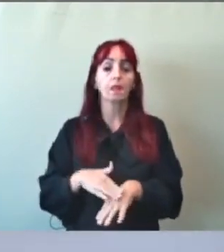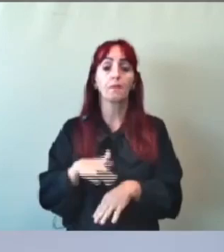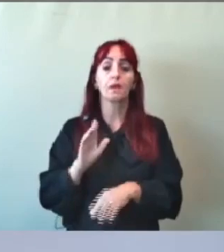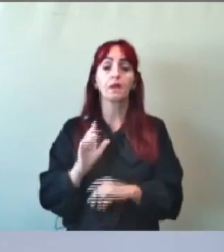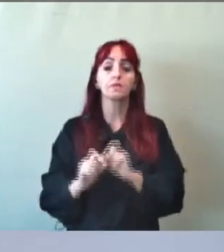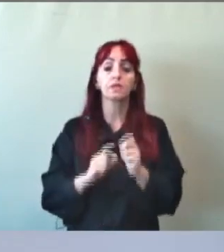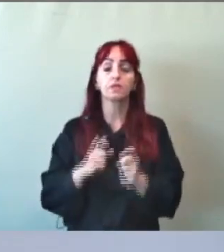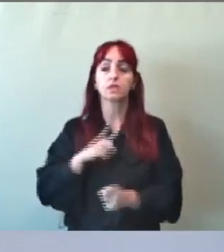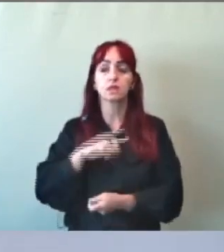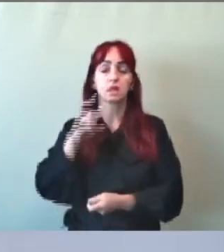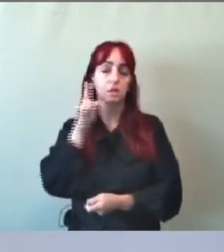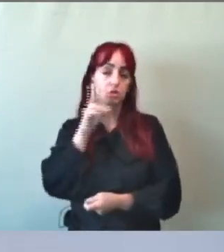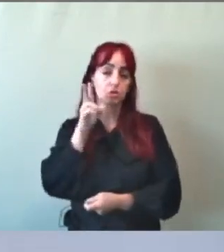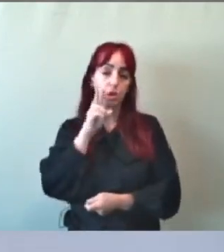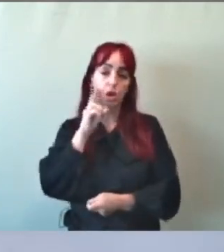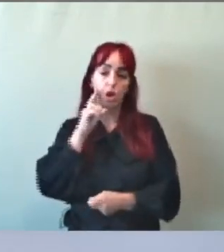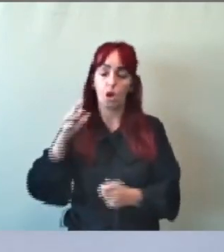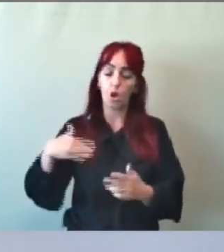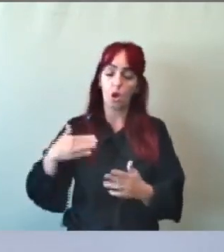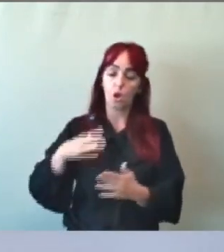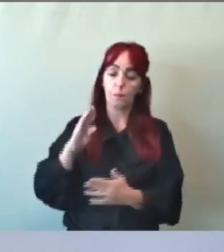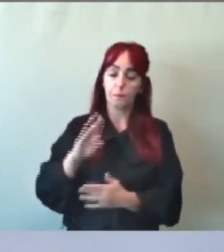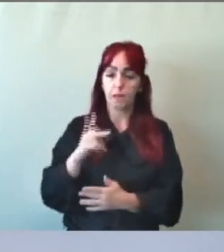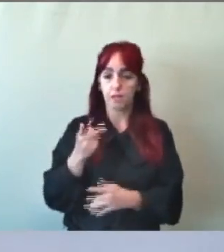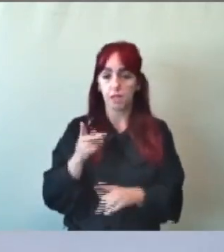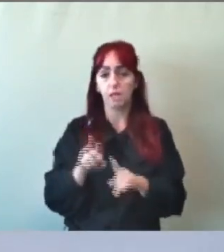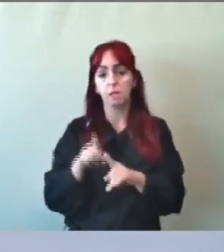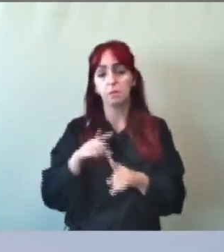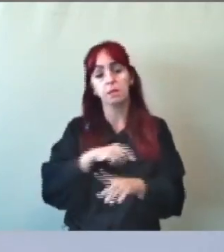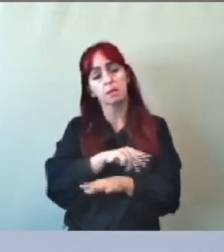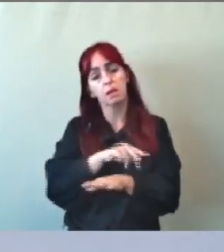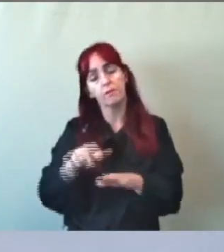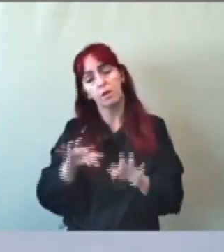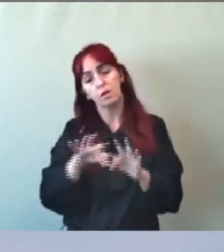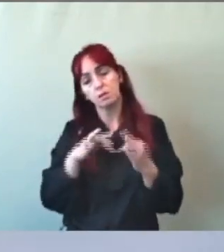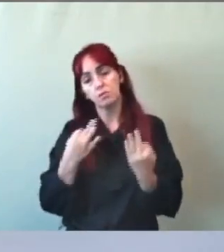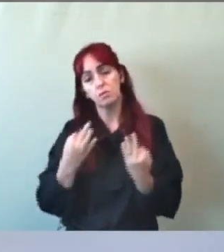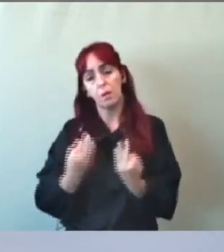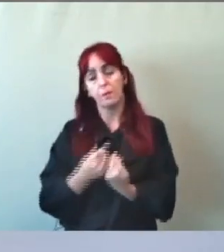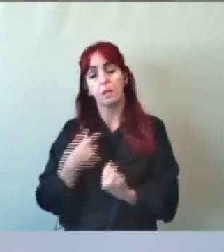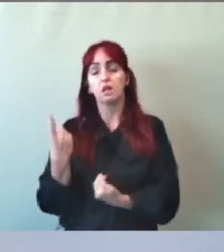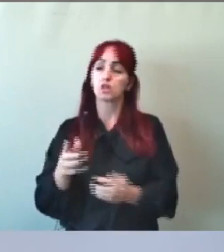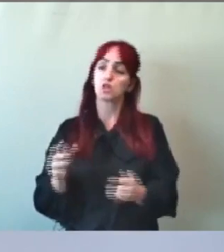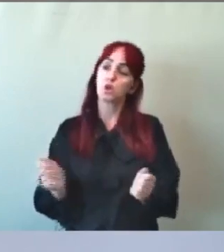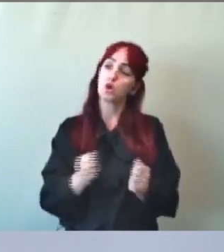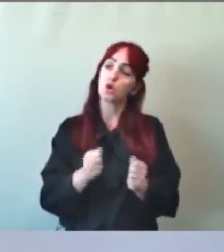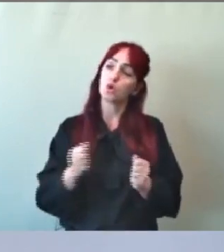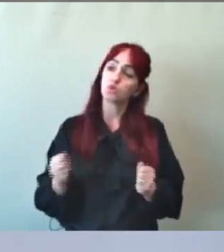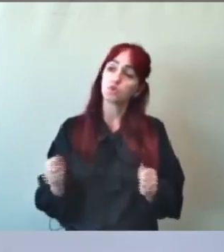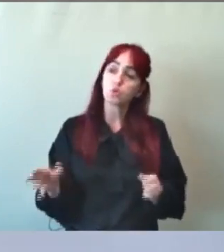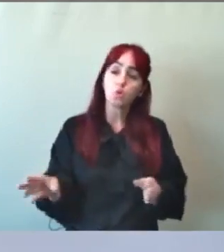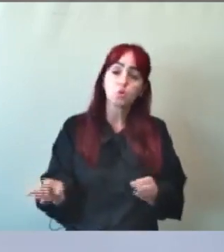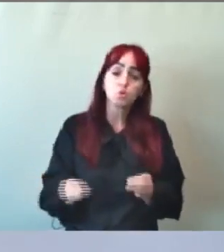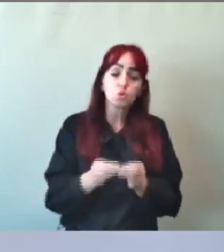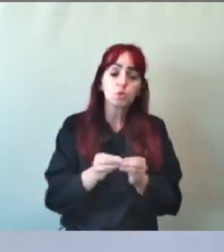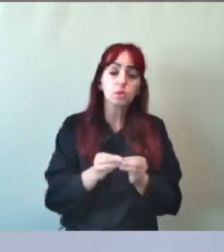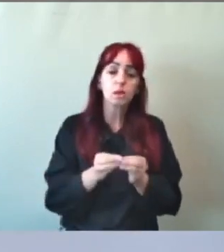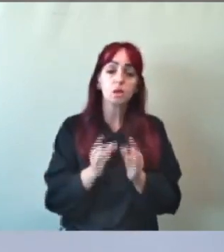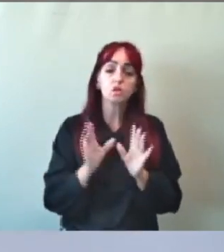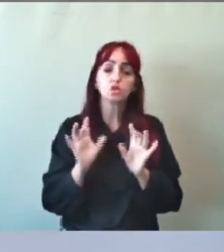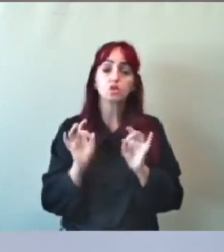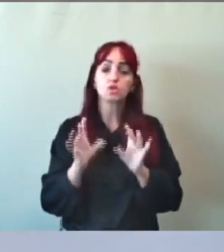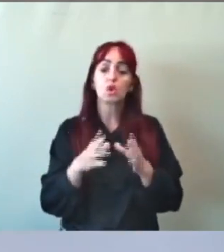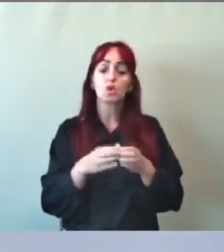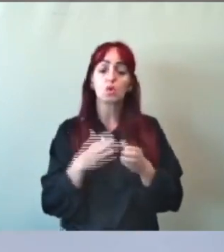Belo Horizonte. Você também tem várias famílias. Se a gente juntar só o nosso grupo hoje, só